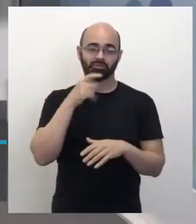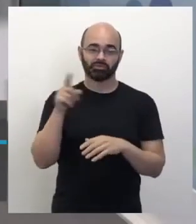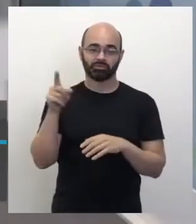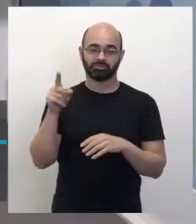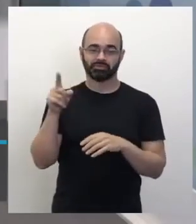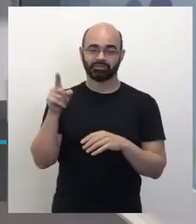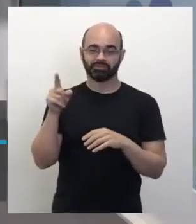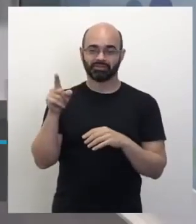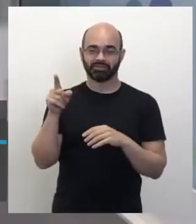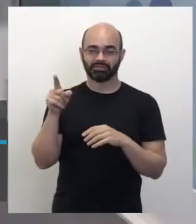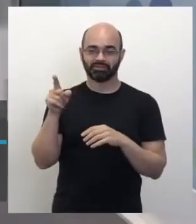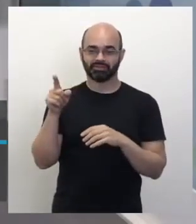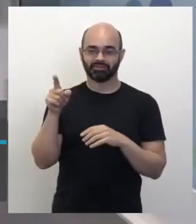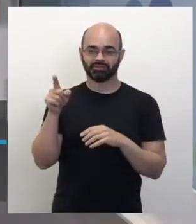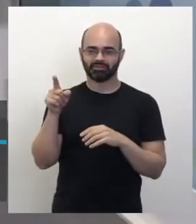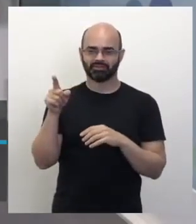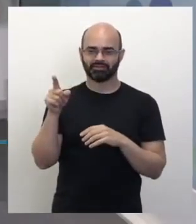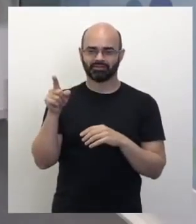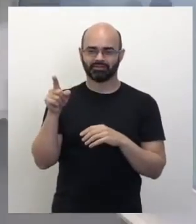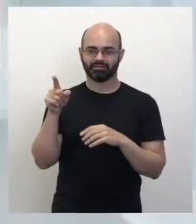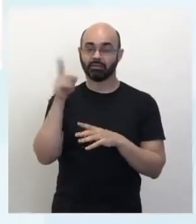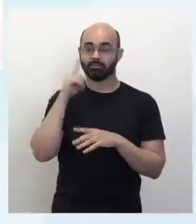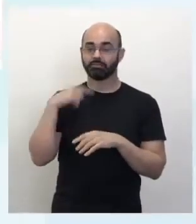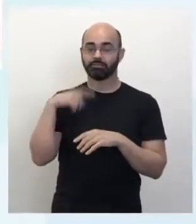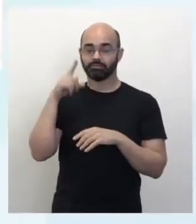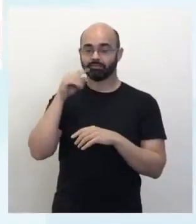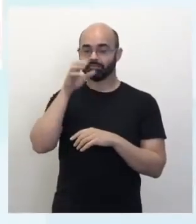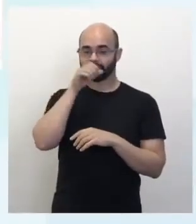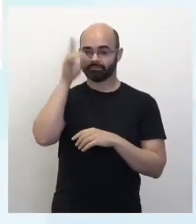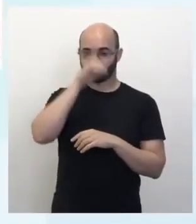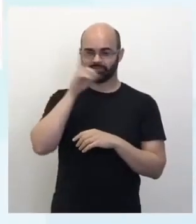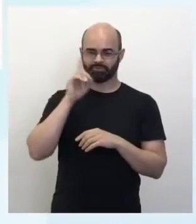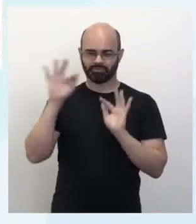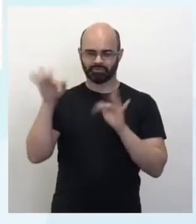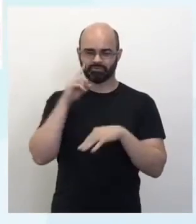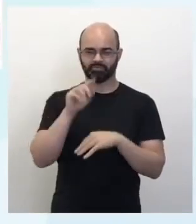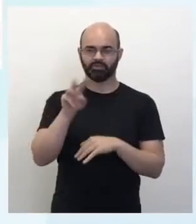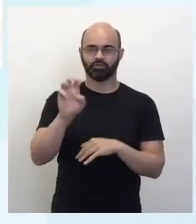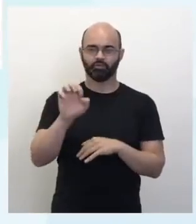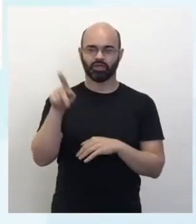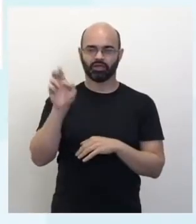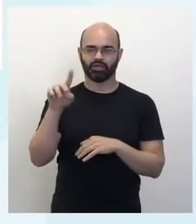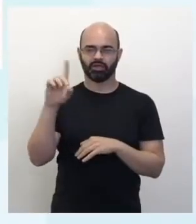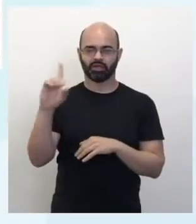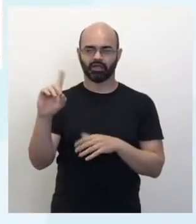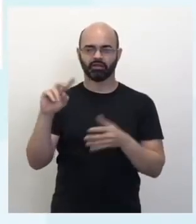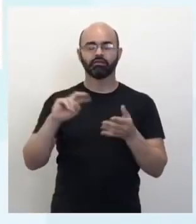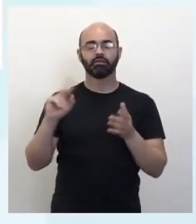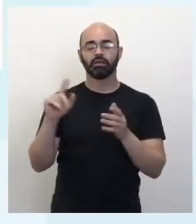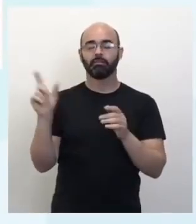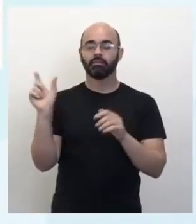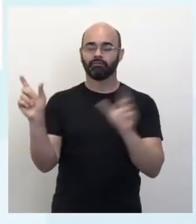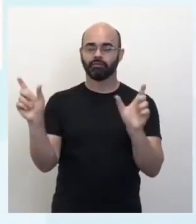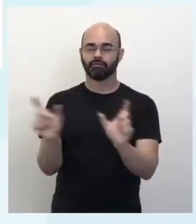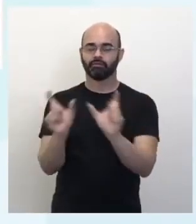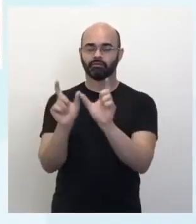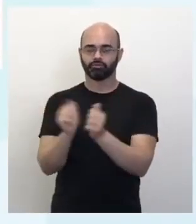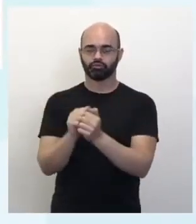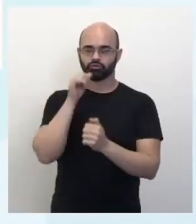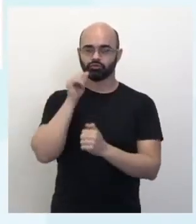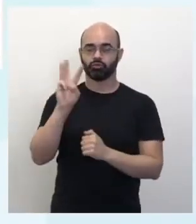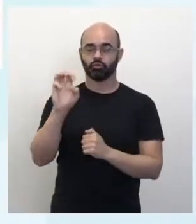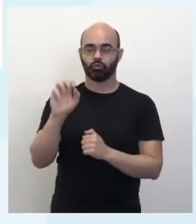então. Então a gente tem aqui a palavra weekend, essa palavra weekend é uma palavra composta. O que é a palavra composta? A gente tem a palavra week, que